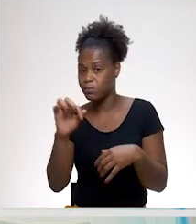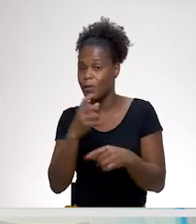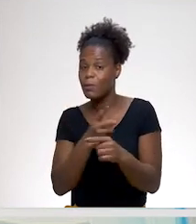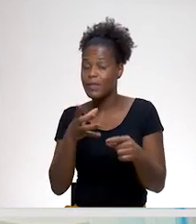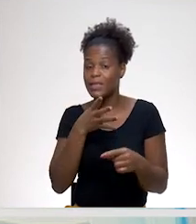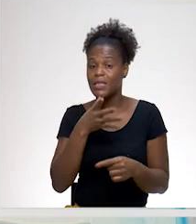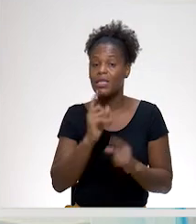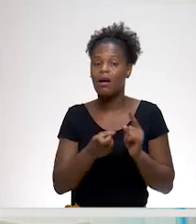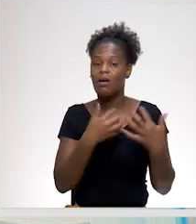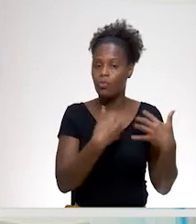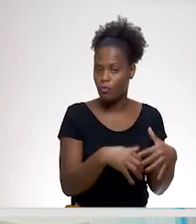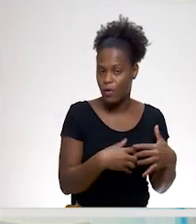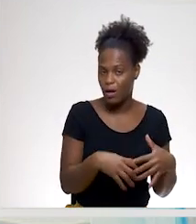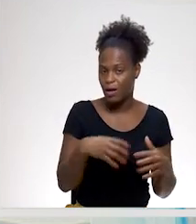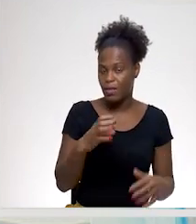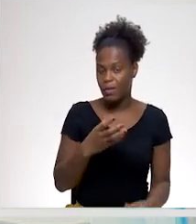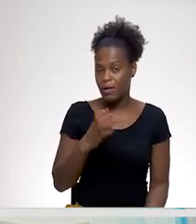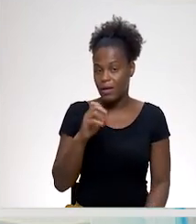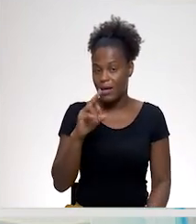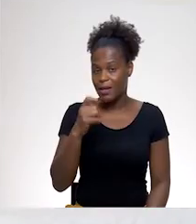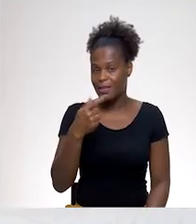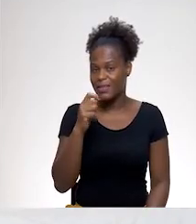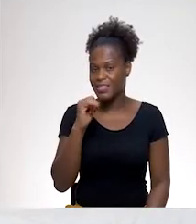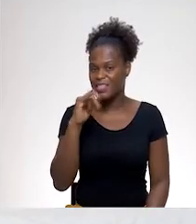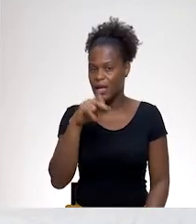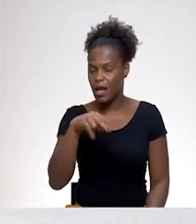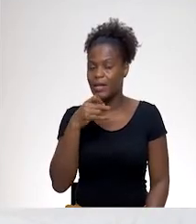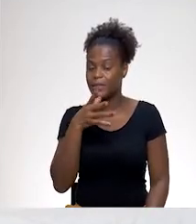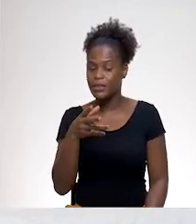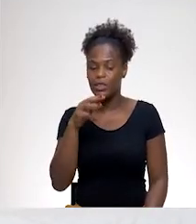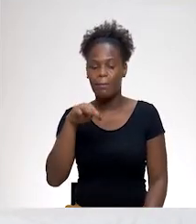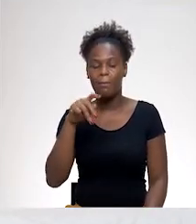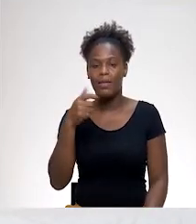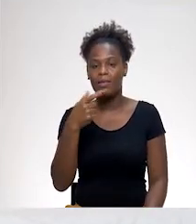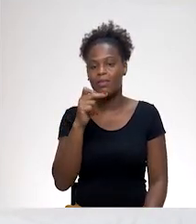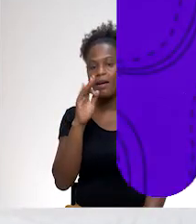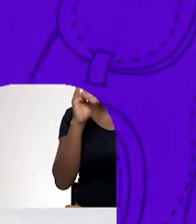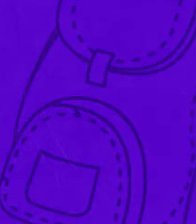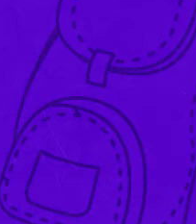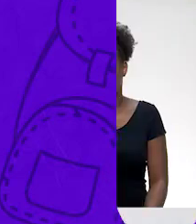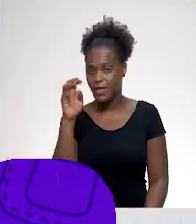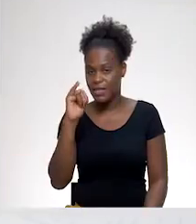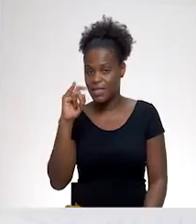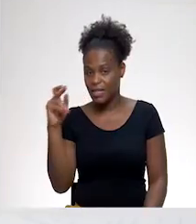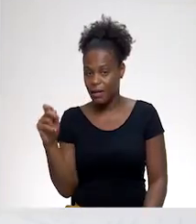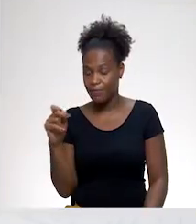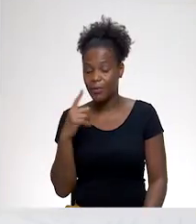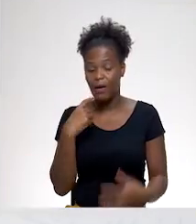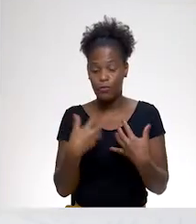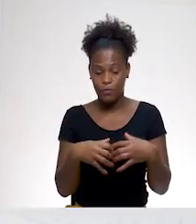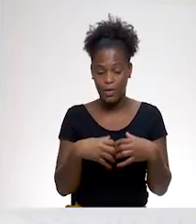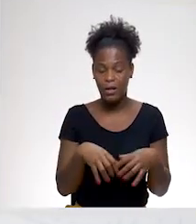dúvida. E é por isso que se diz que a dúvida cartesiana é metafísica. A